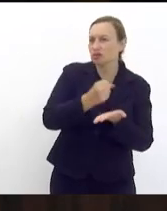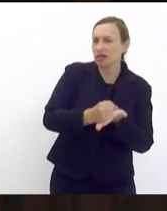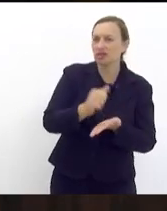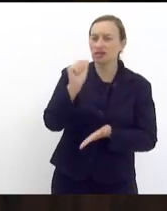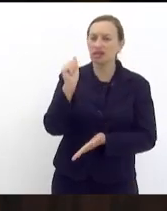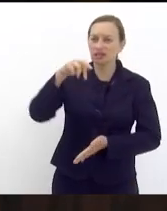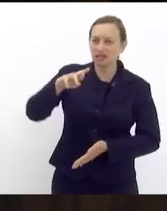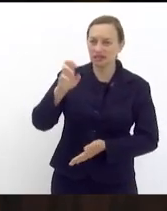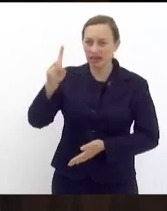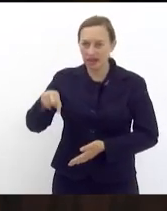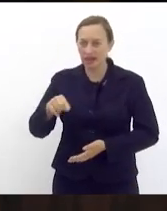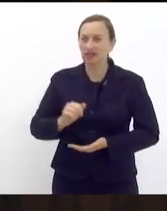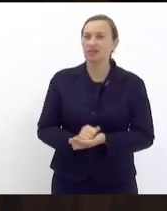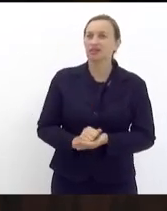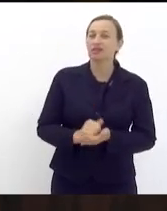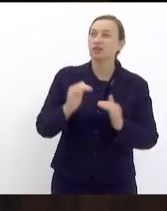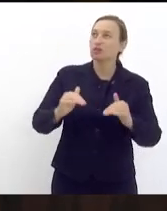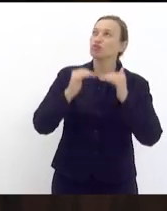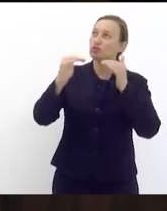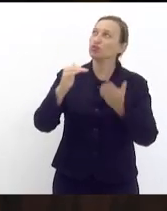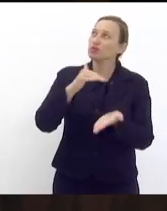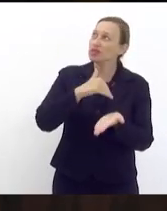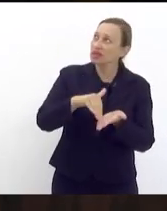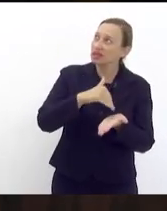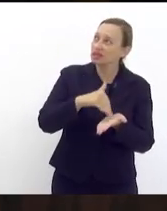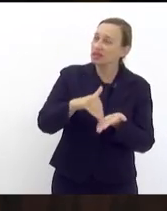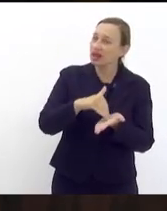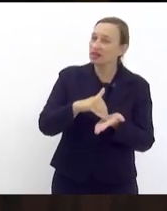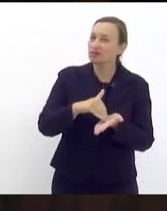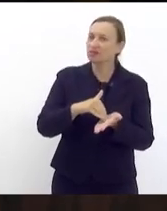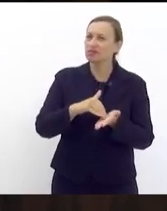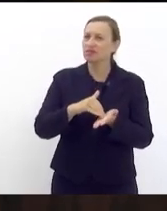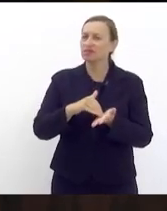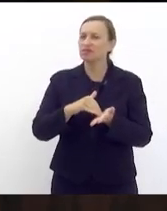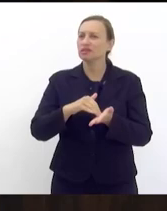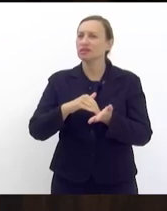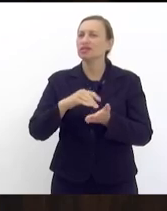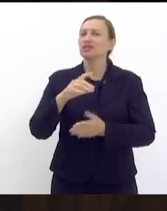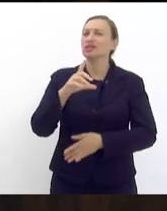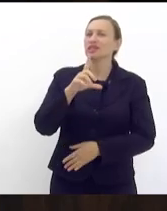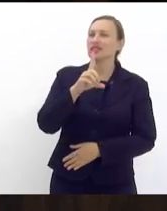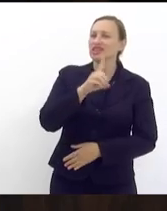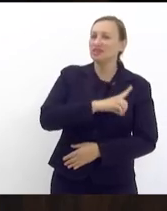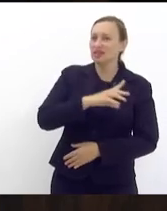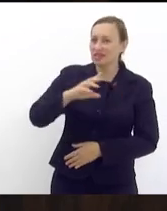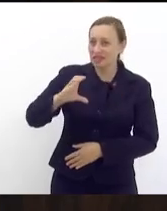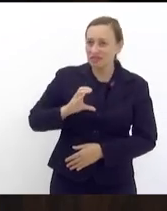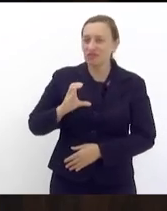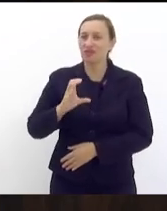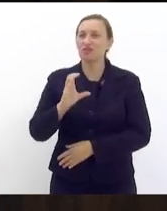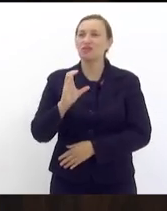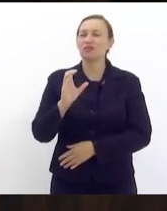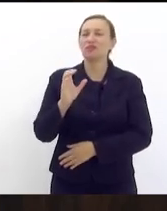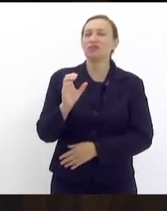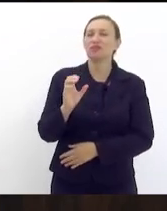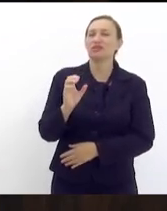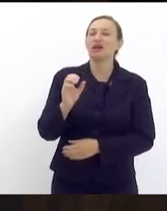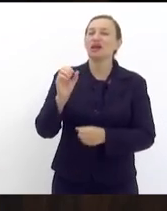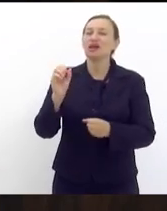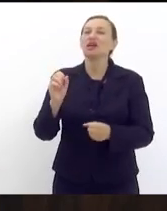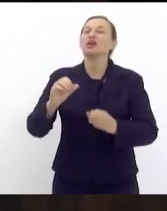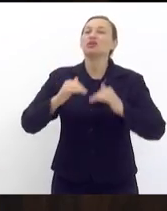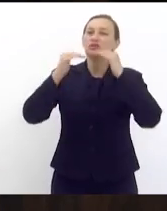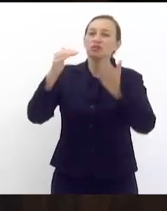Barros. Subsecretário de Defesa Civil, Eduardo Carvalho. Subsecretário de Obra